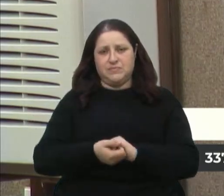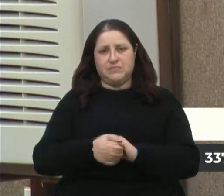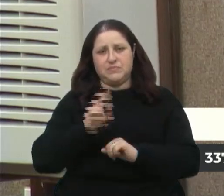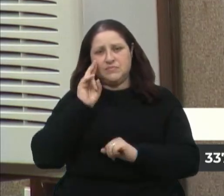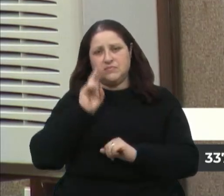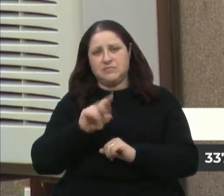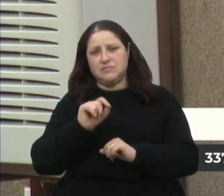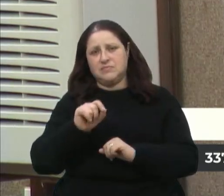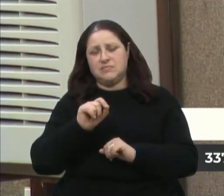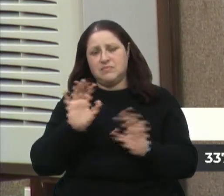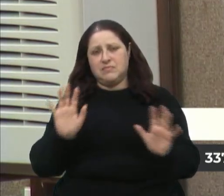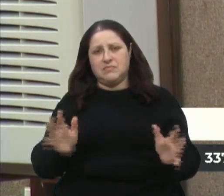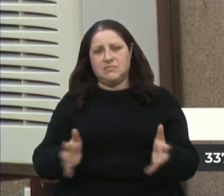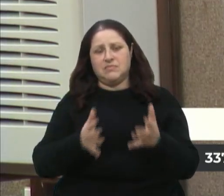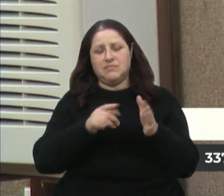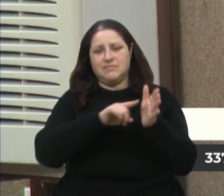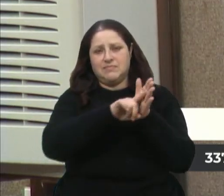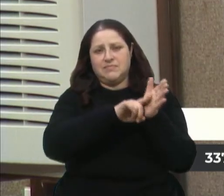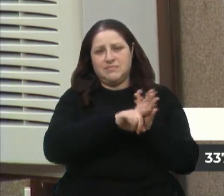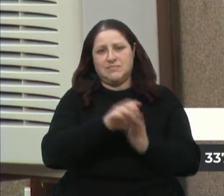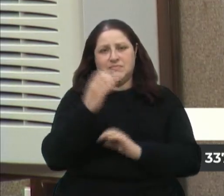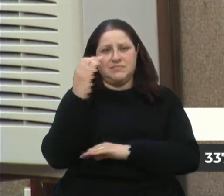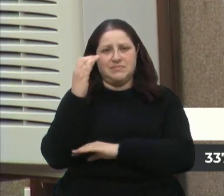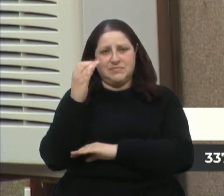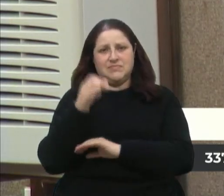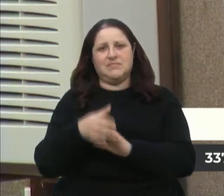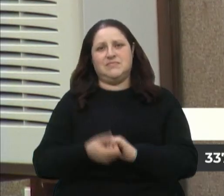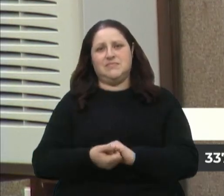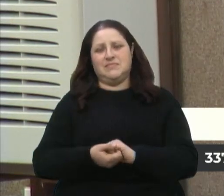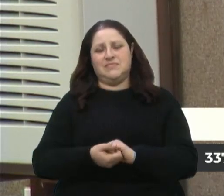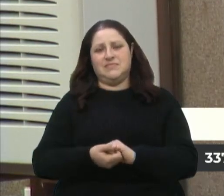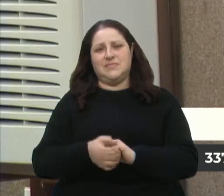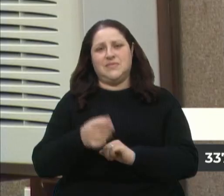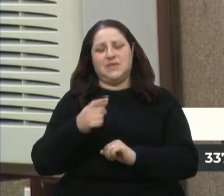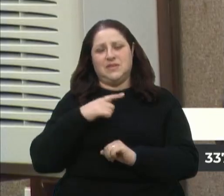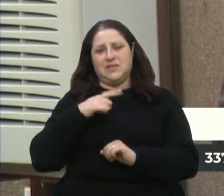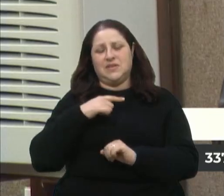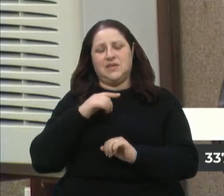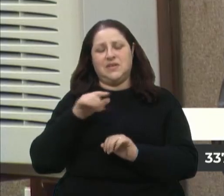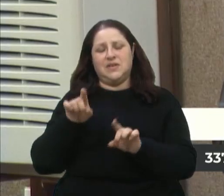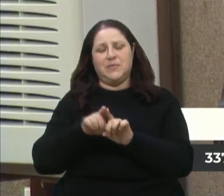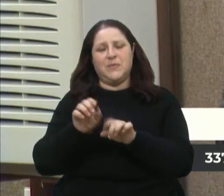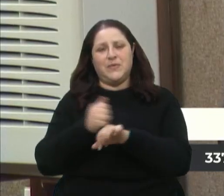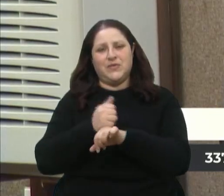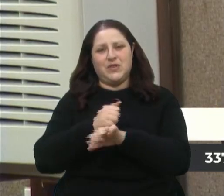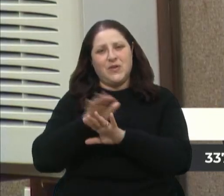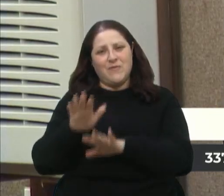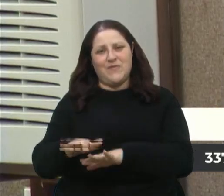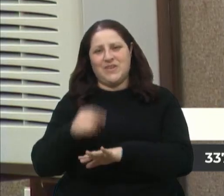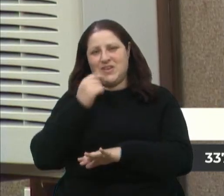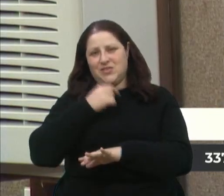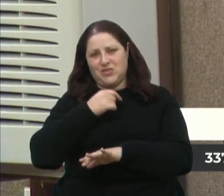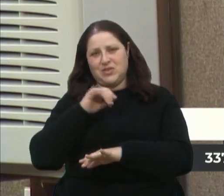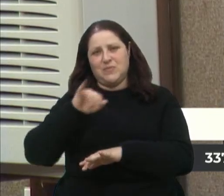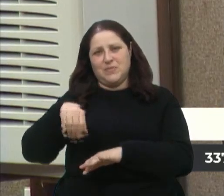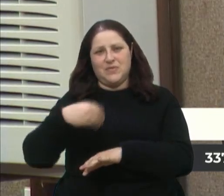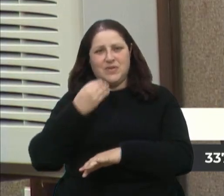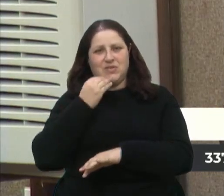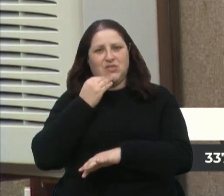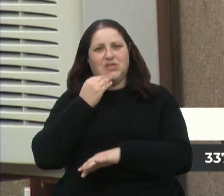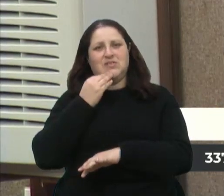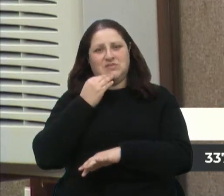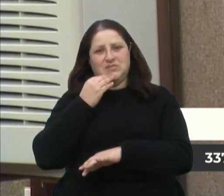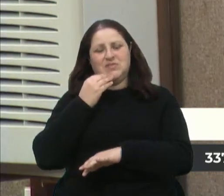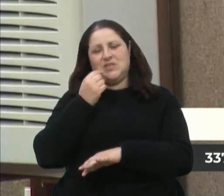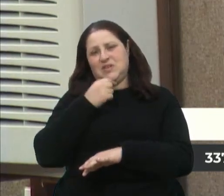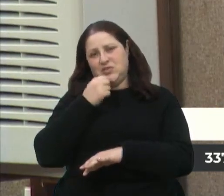aqui, estimular a pesquisa, a ciência, enfim, reter os profissionais também aqui na nossa cidade e privilegiar, como disse,